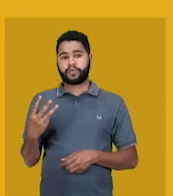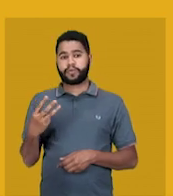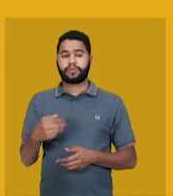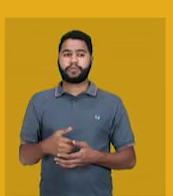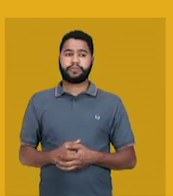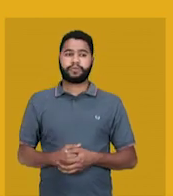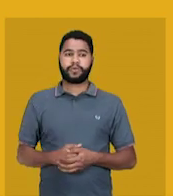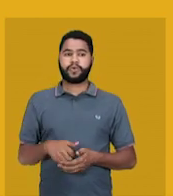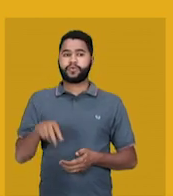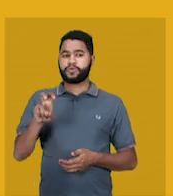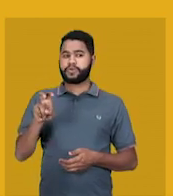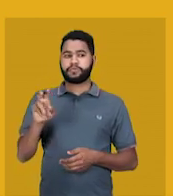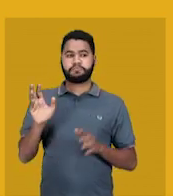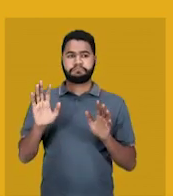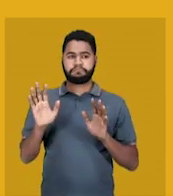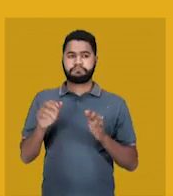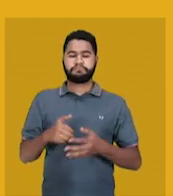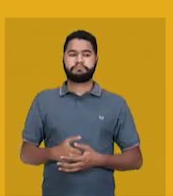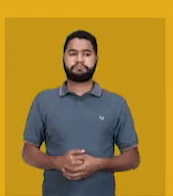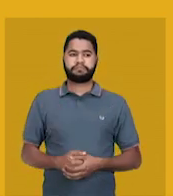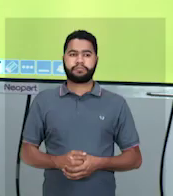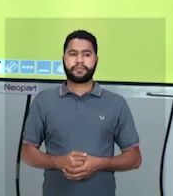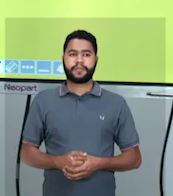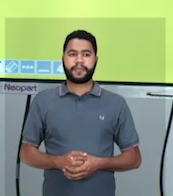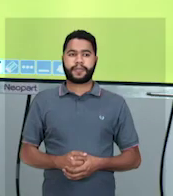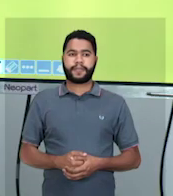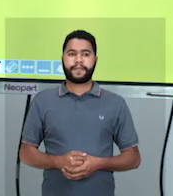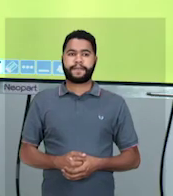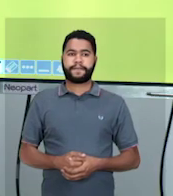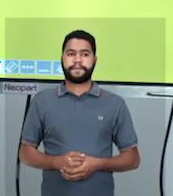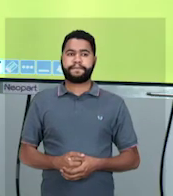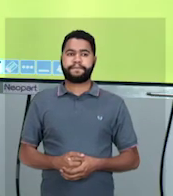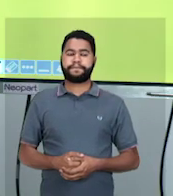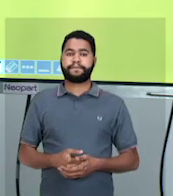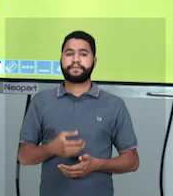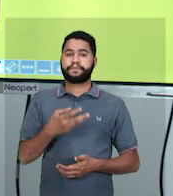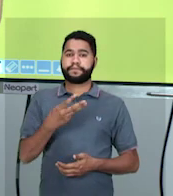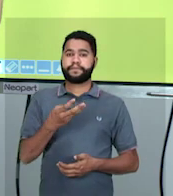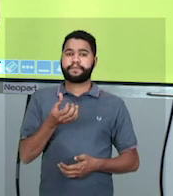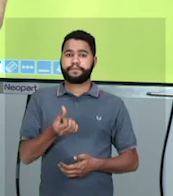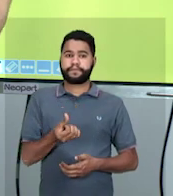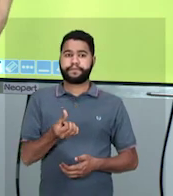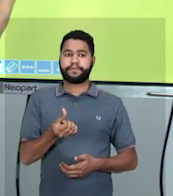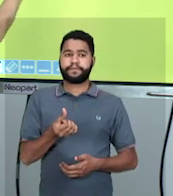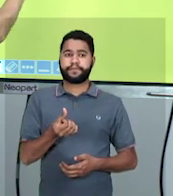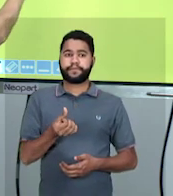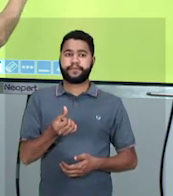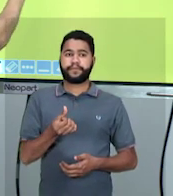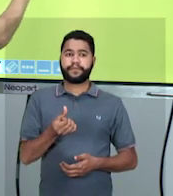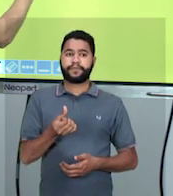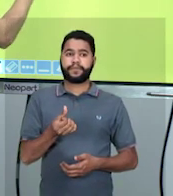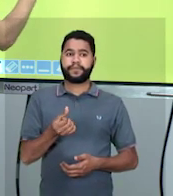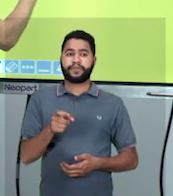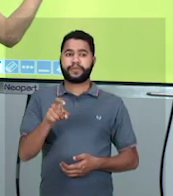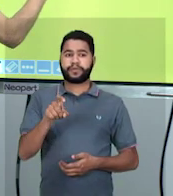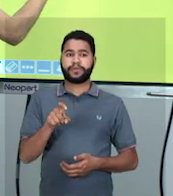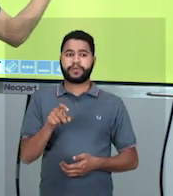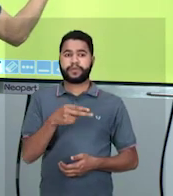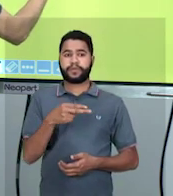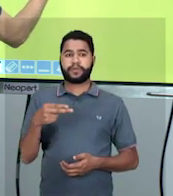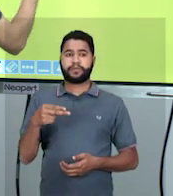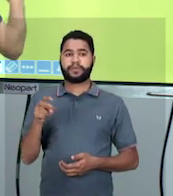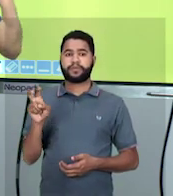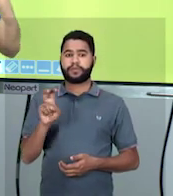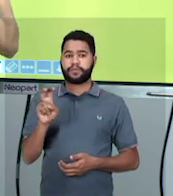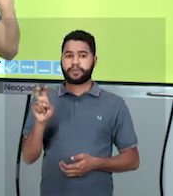ou cinco não dá por 11 não dá Então essa fração mesmo então 36 x = 55